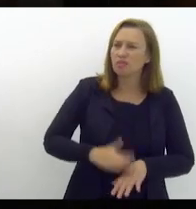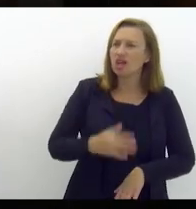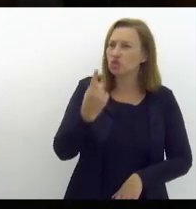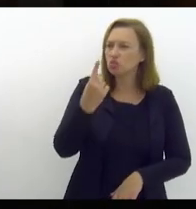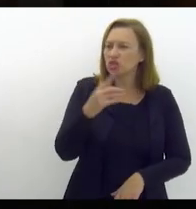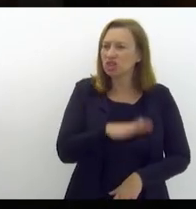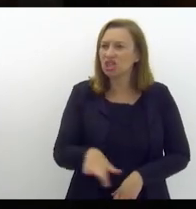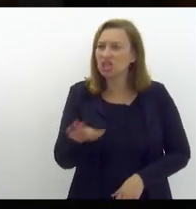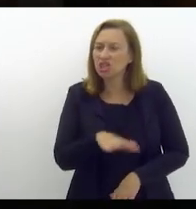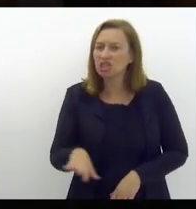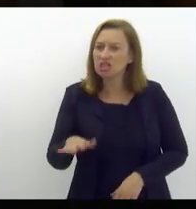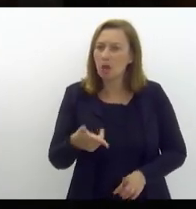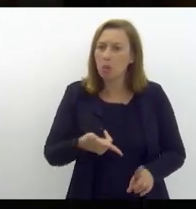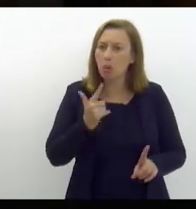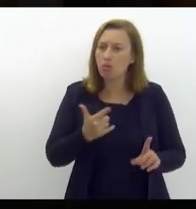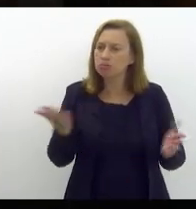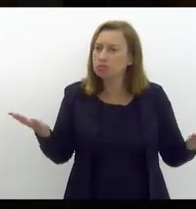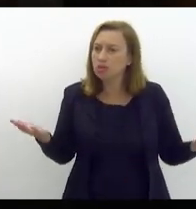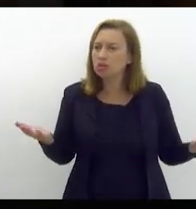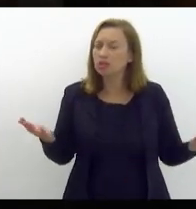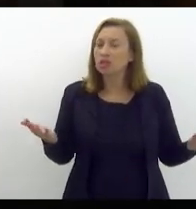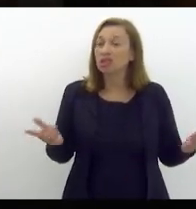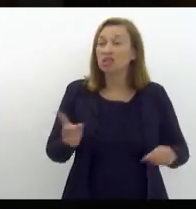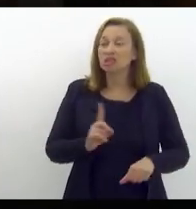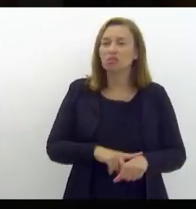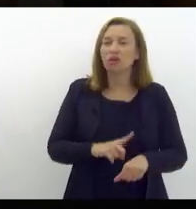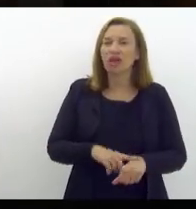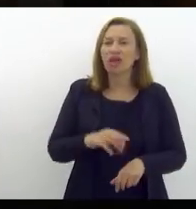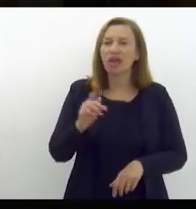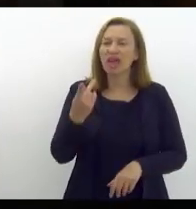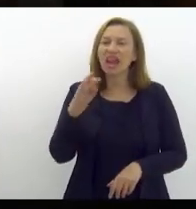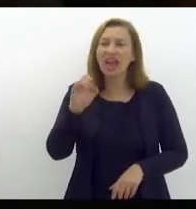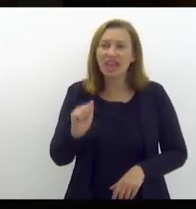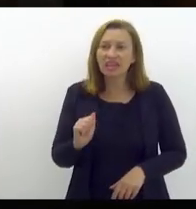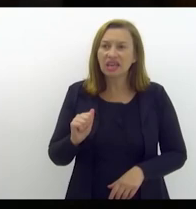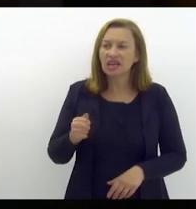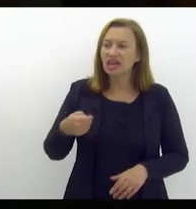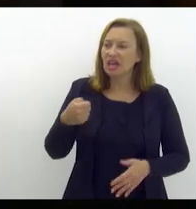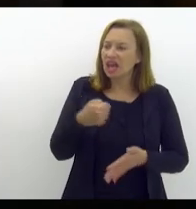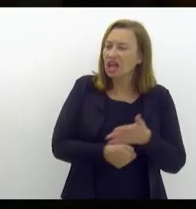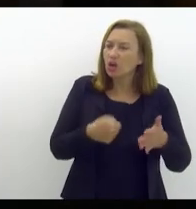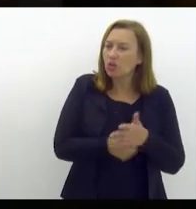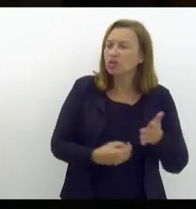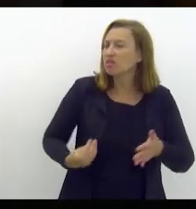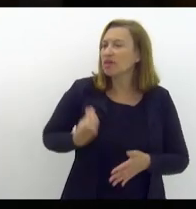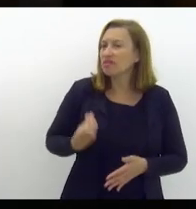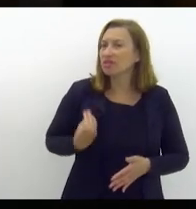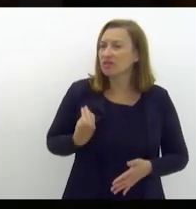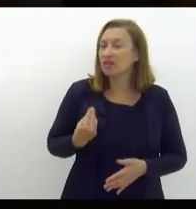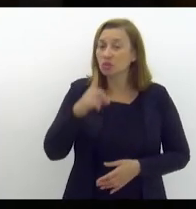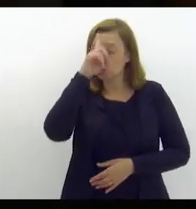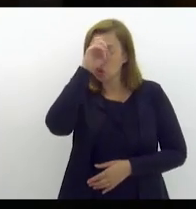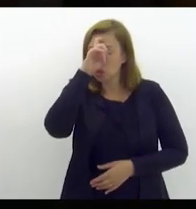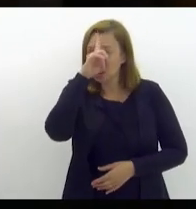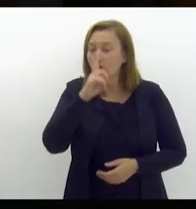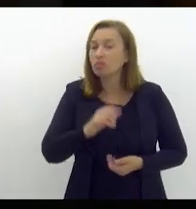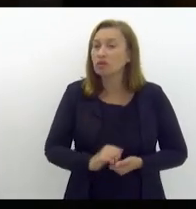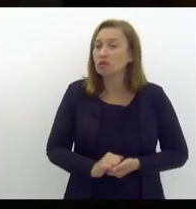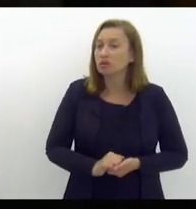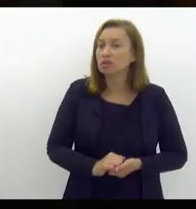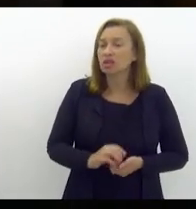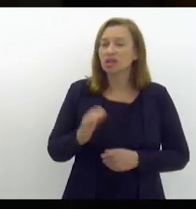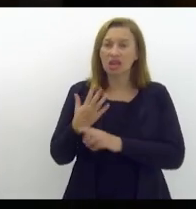mais uma criança baleada, porque nesse momento a Helena, ela luta pela sua vida em um hospital